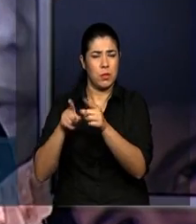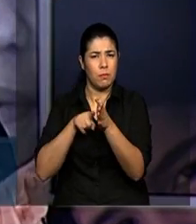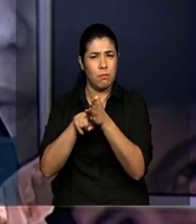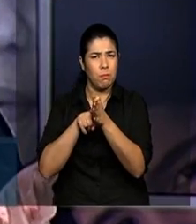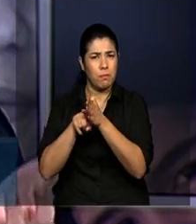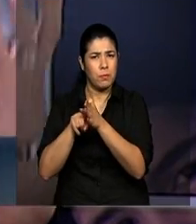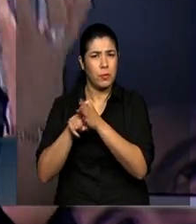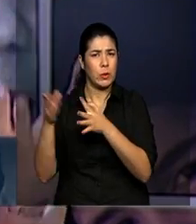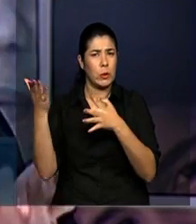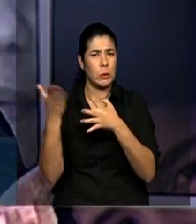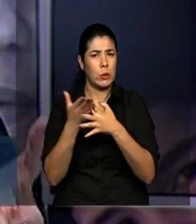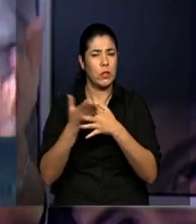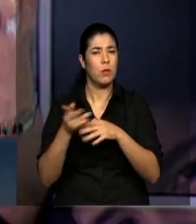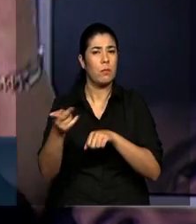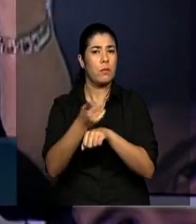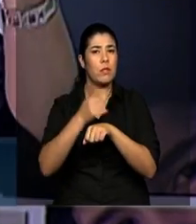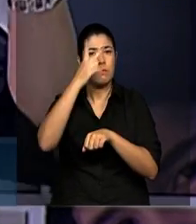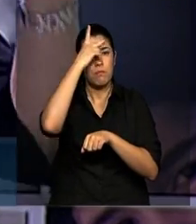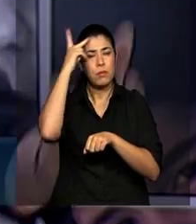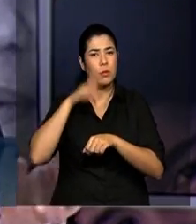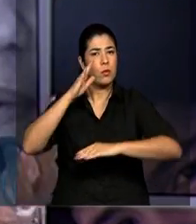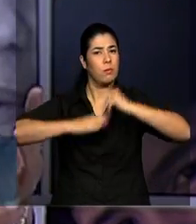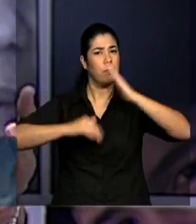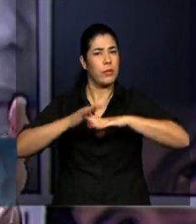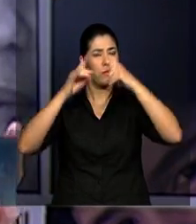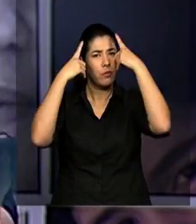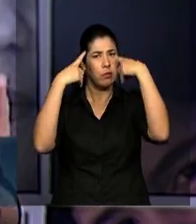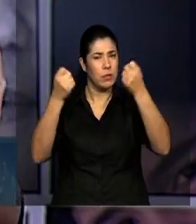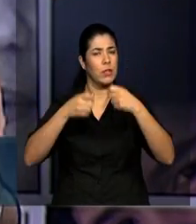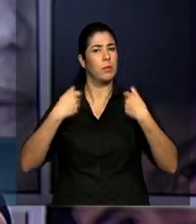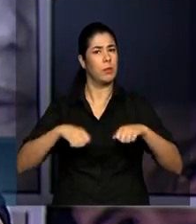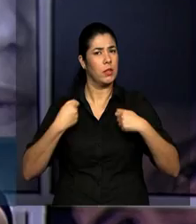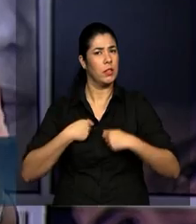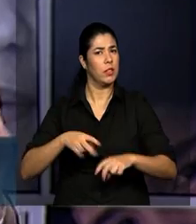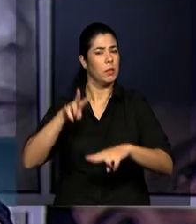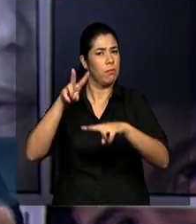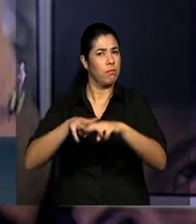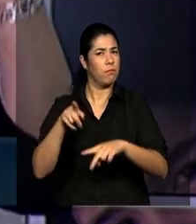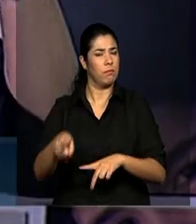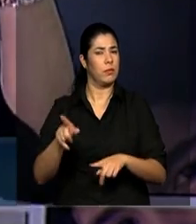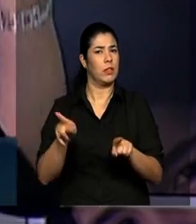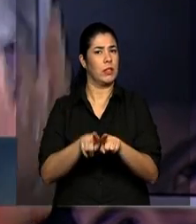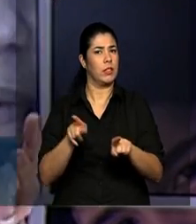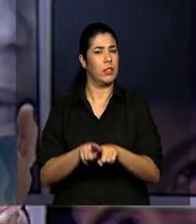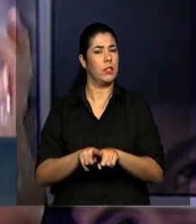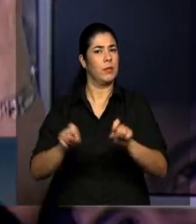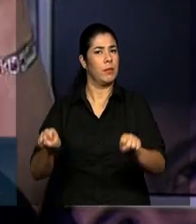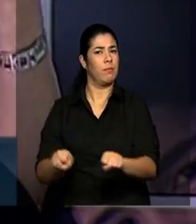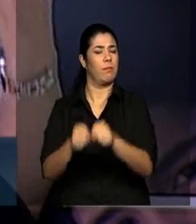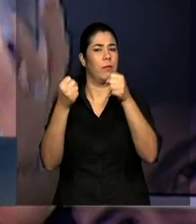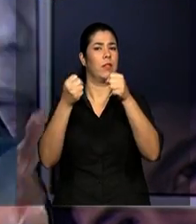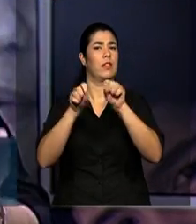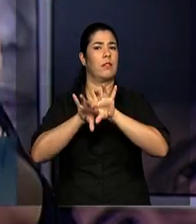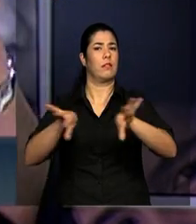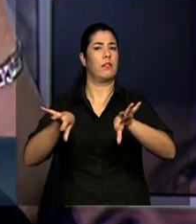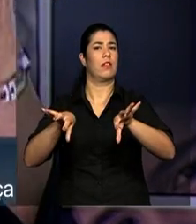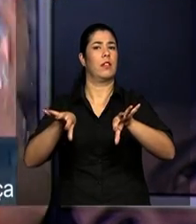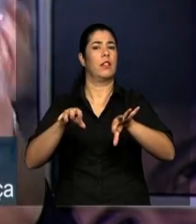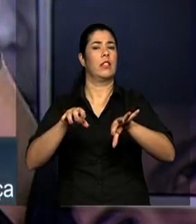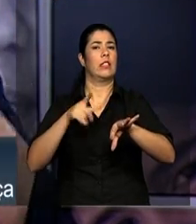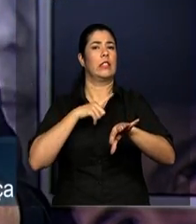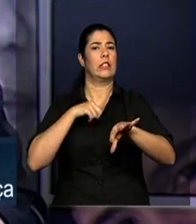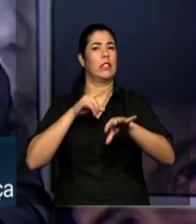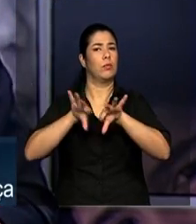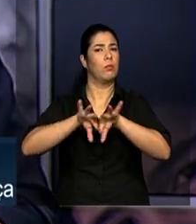temos que buscar o agressor, nós temos que buscar punir esse agressor, nós temos que buscar quebrar a cadeia